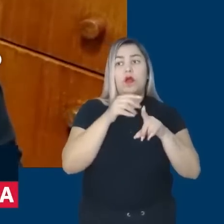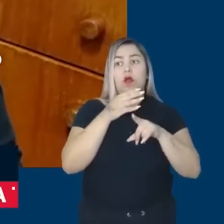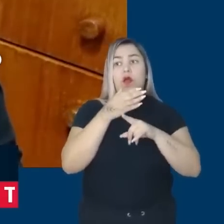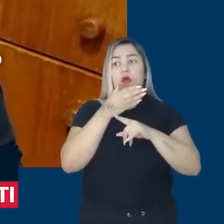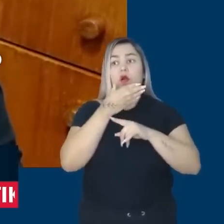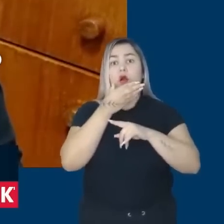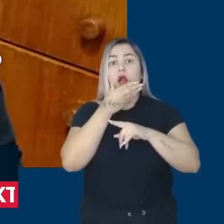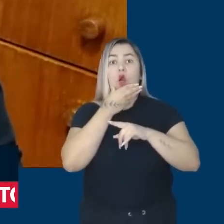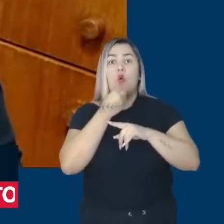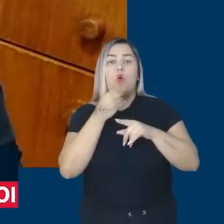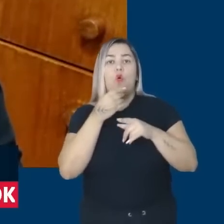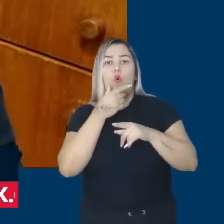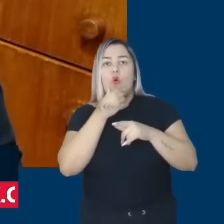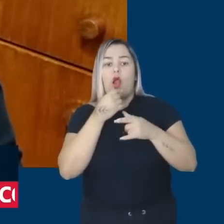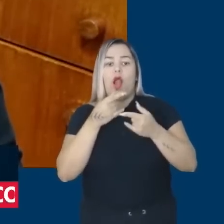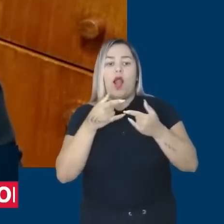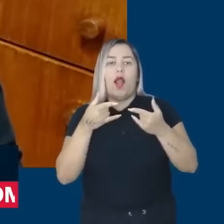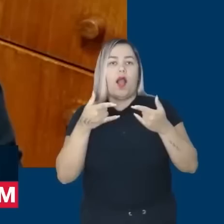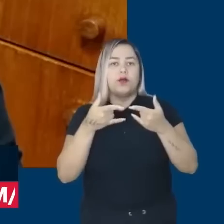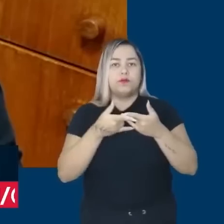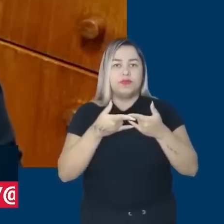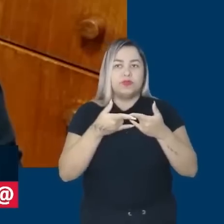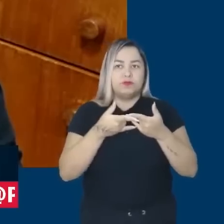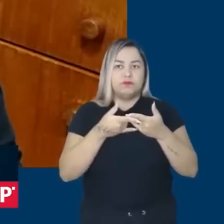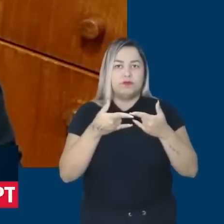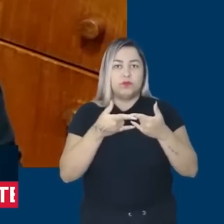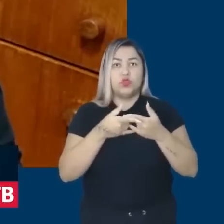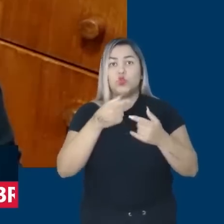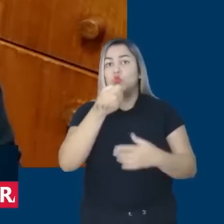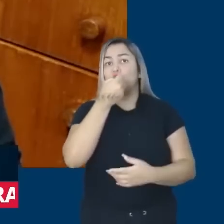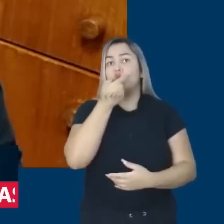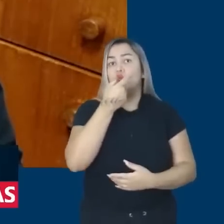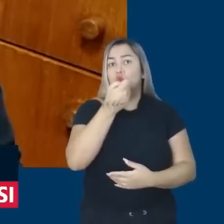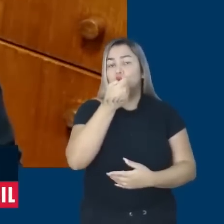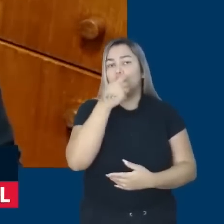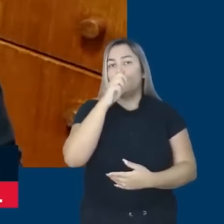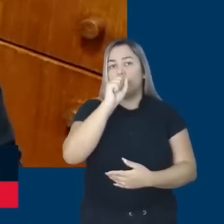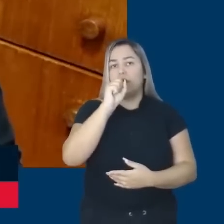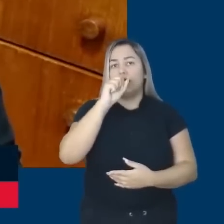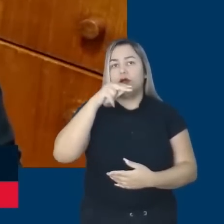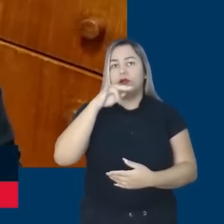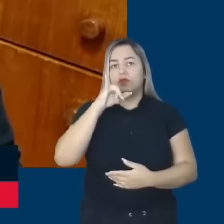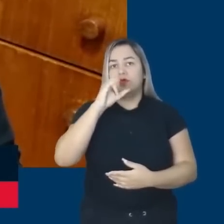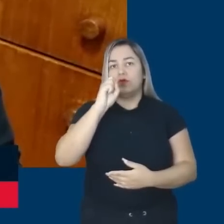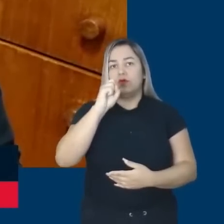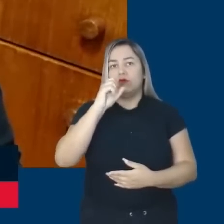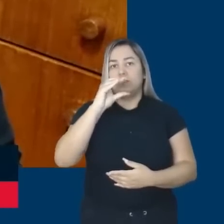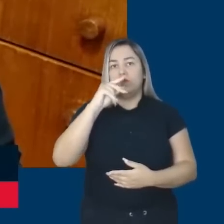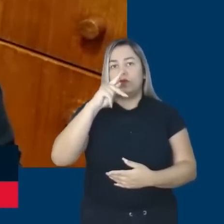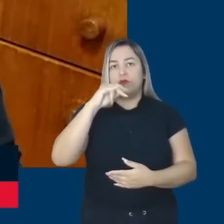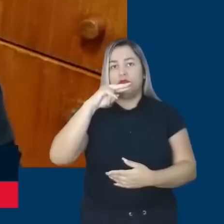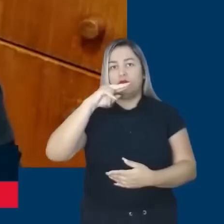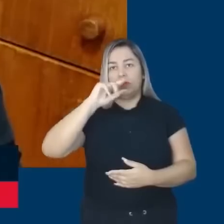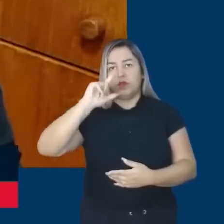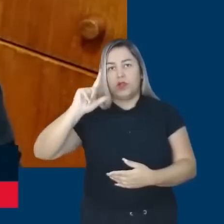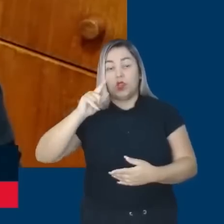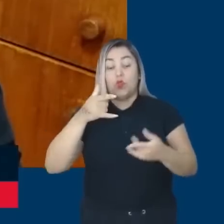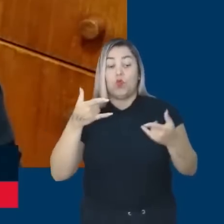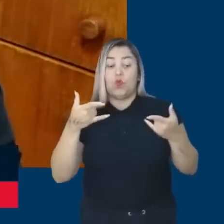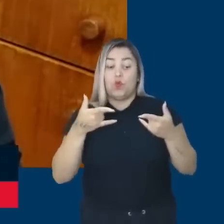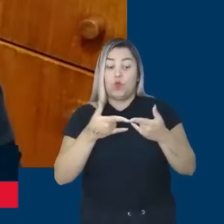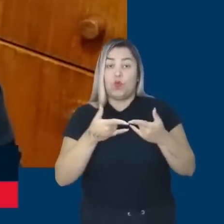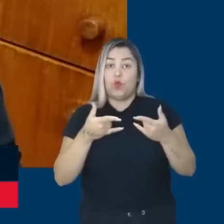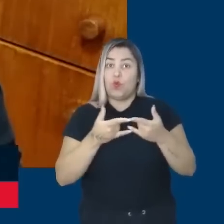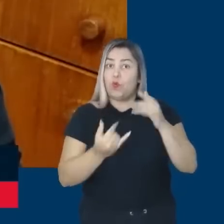pílula anticoncepcional, a pílula anticoncepcional ela tem muito mais imposto do que um preservativo. Então a gente vê, na